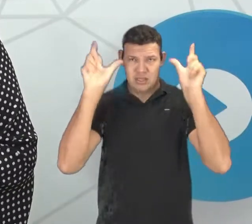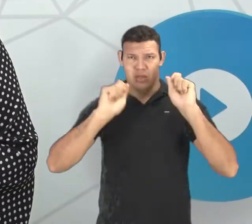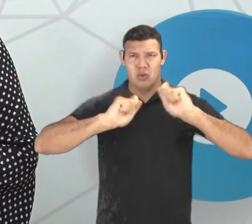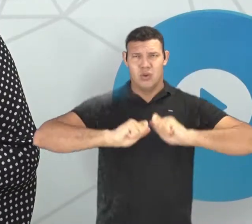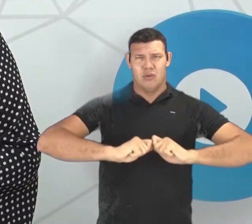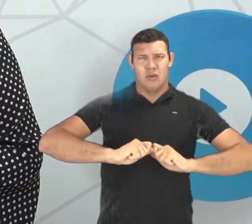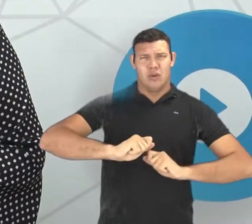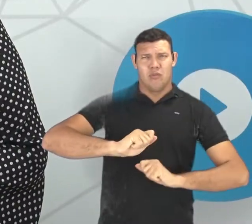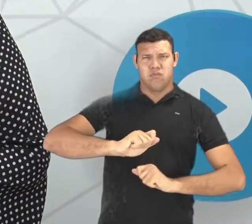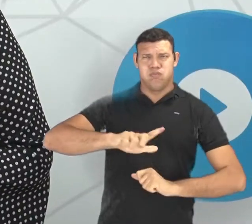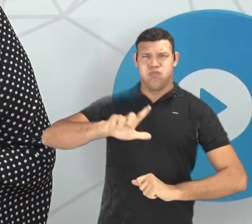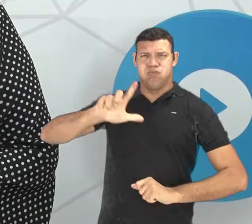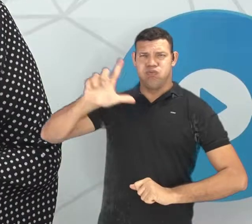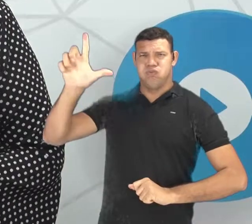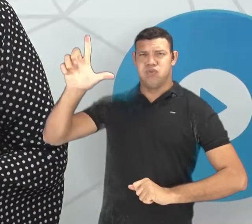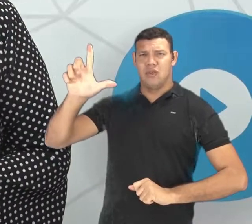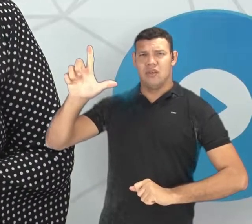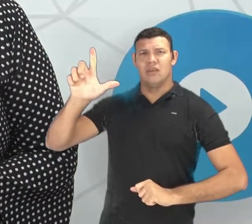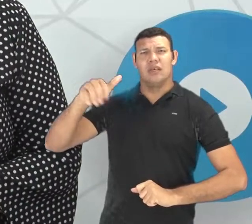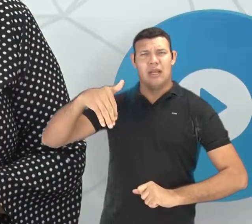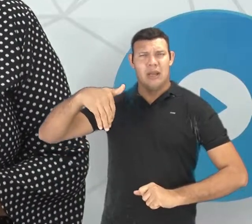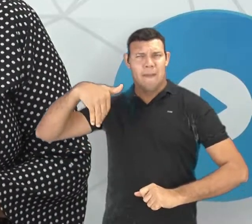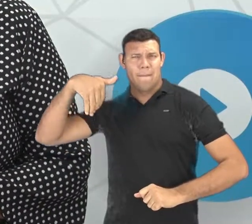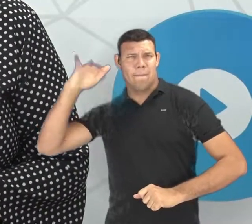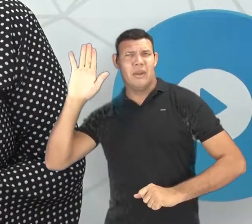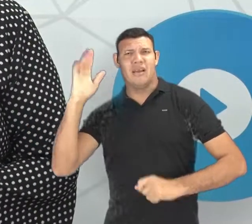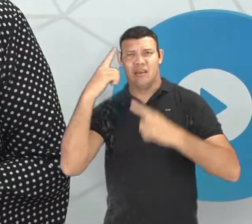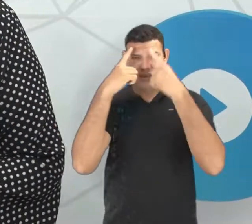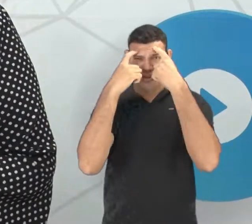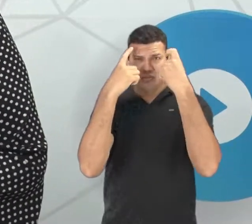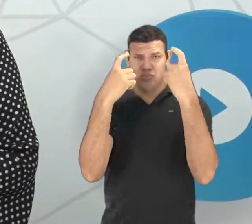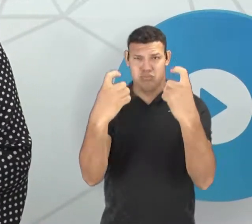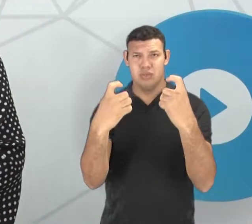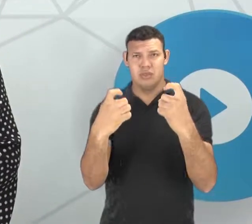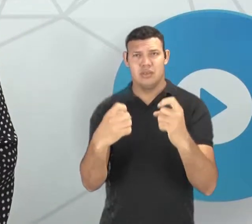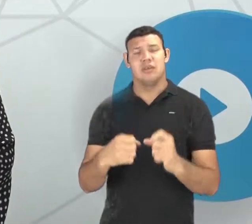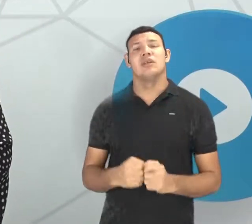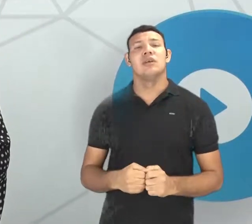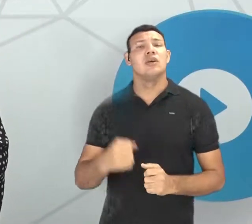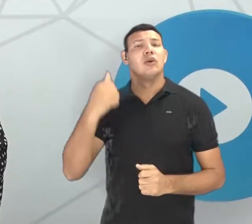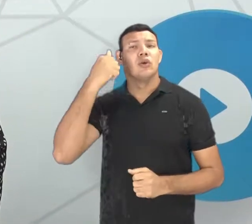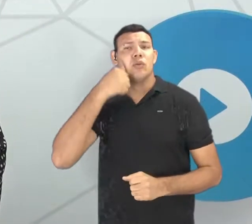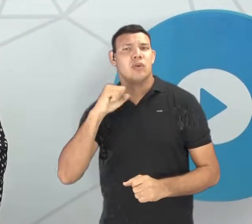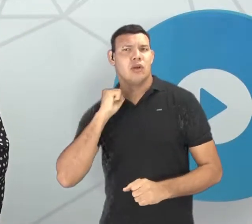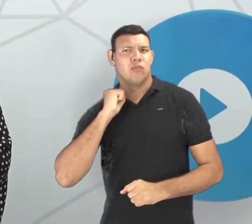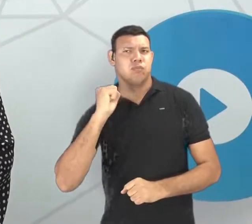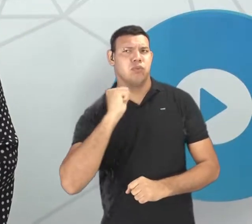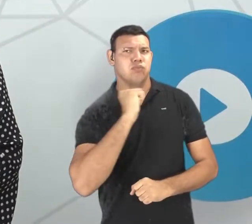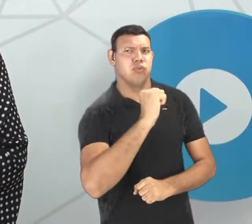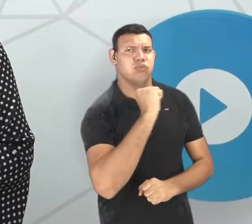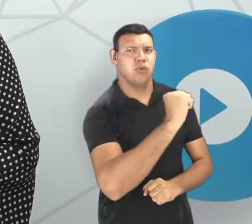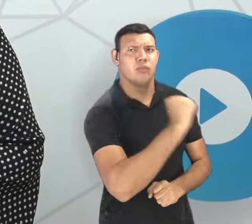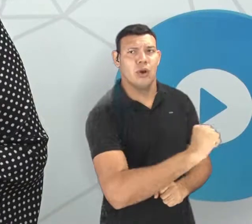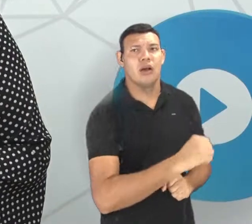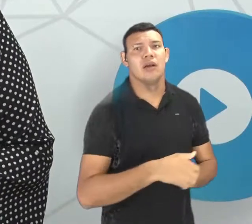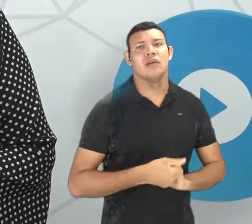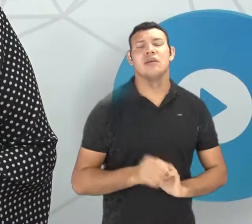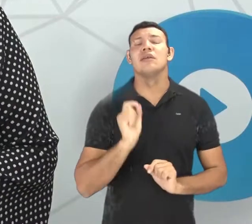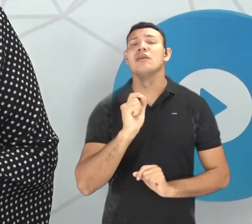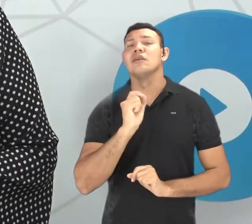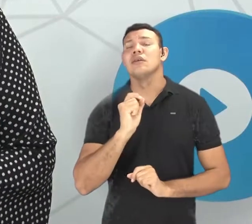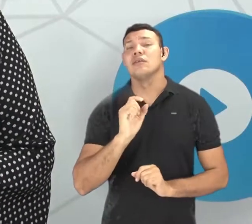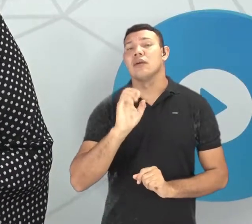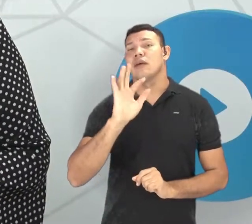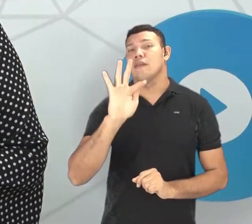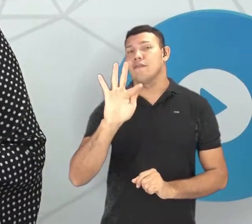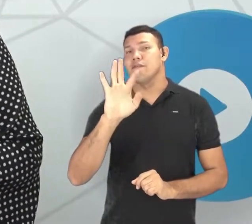índice extraordinário de feminicídios. Mas é preciso que eu lhes explique o que significa feminicídio. Eu gostaria de lhes